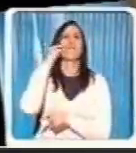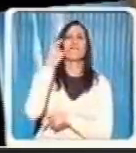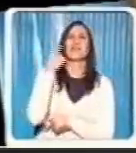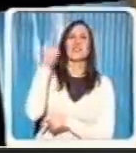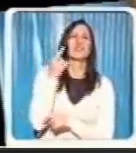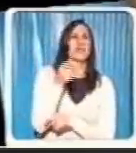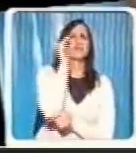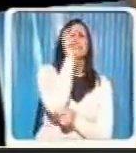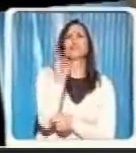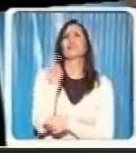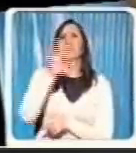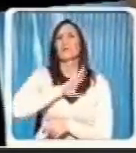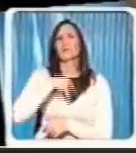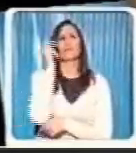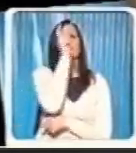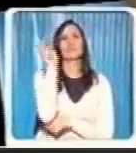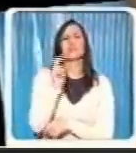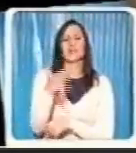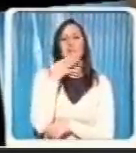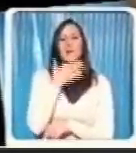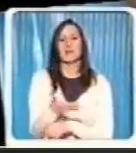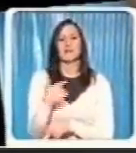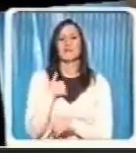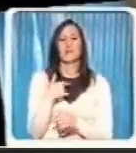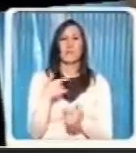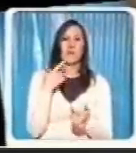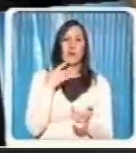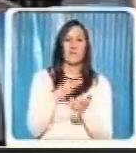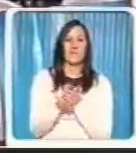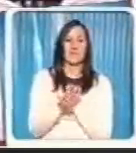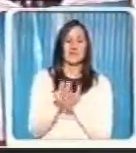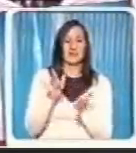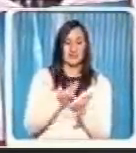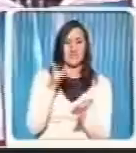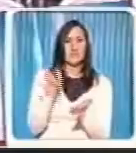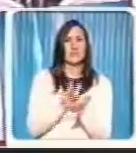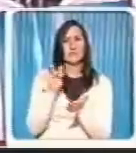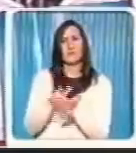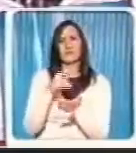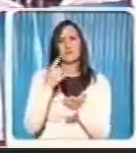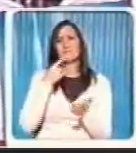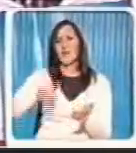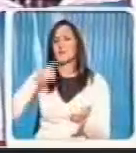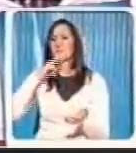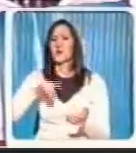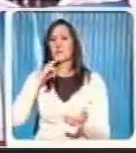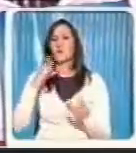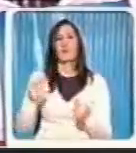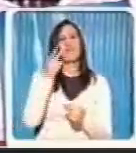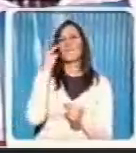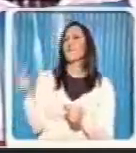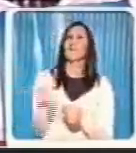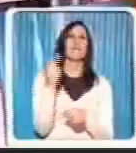viajou o mundo inteiro várias vezes. E todas essas experiências depois ela transporta exatamente, para os seus sucessivos livros, sucessivos êxitos de venda. Tinha muita